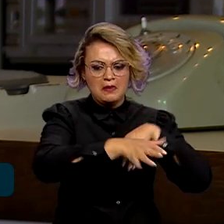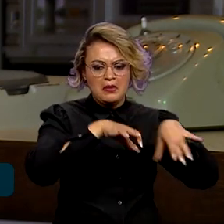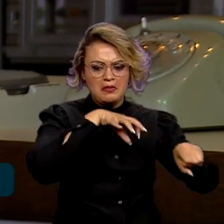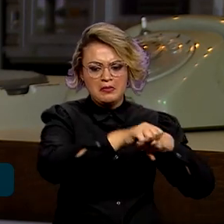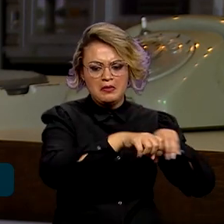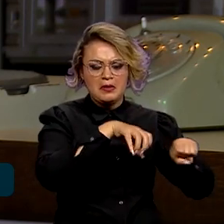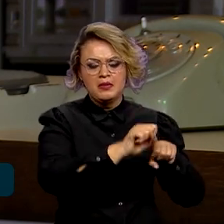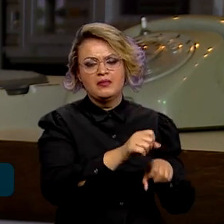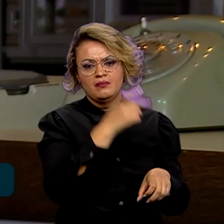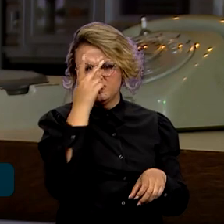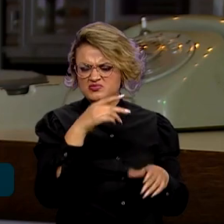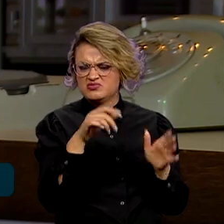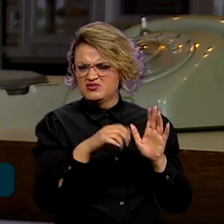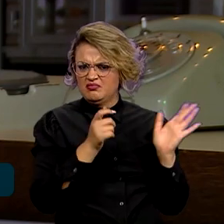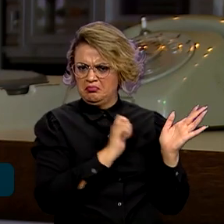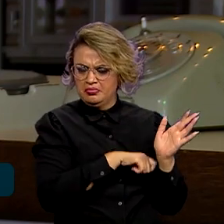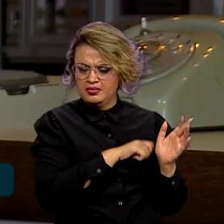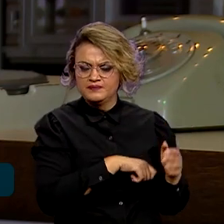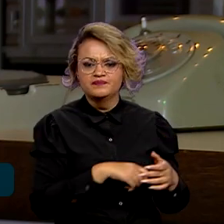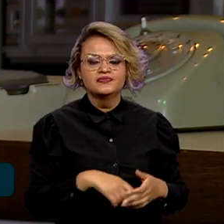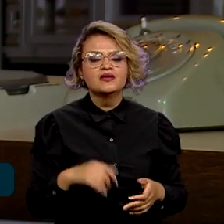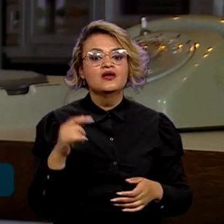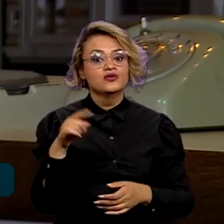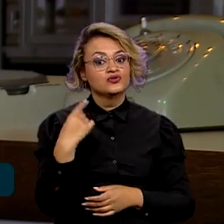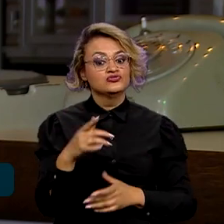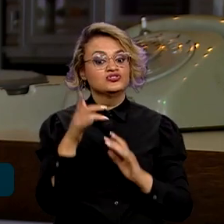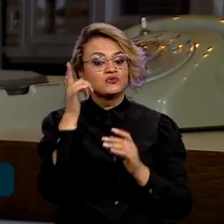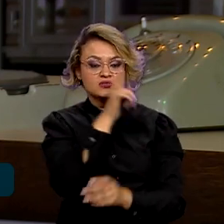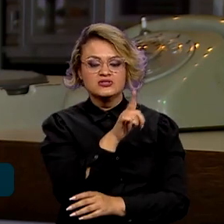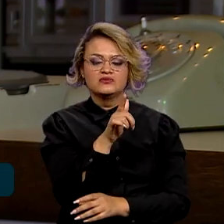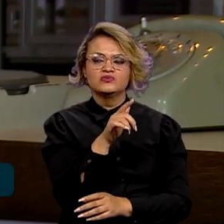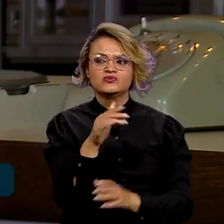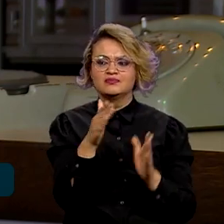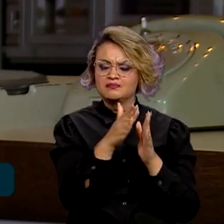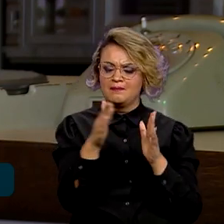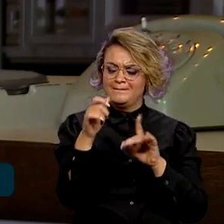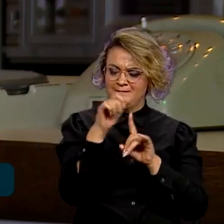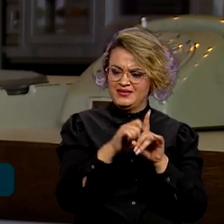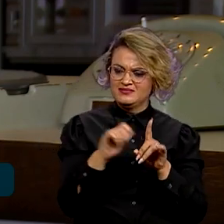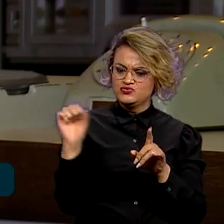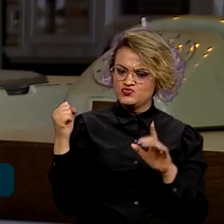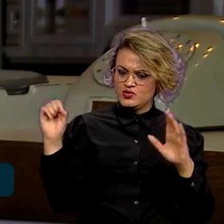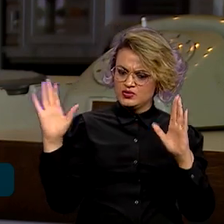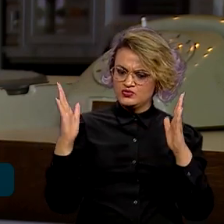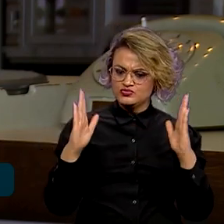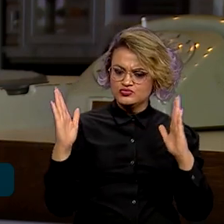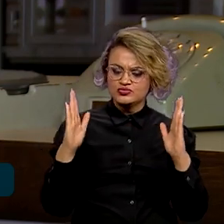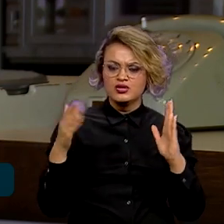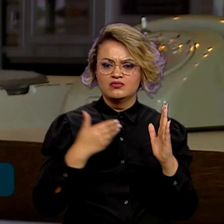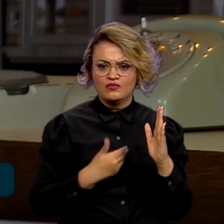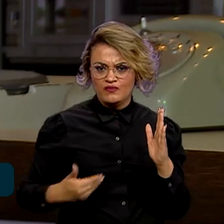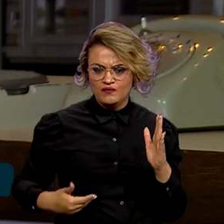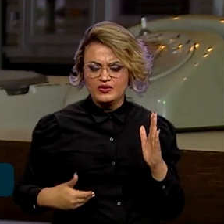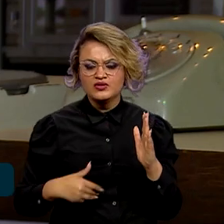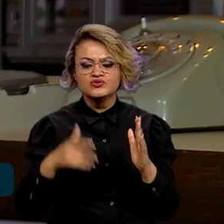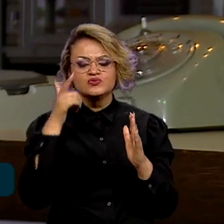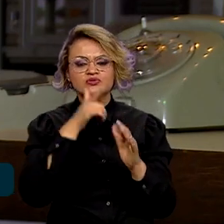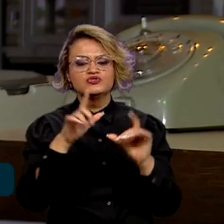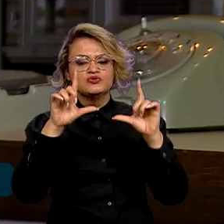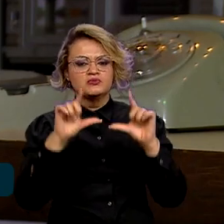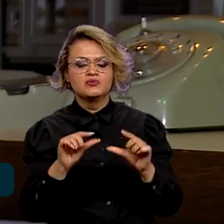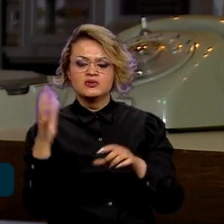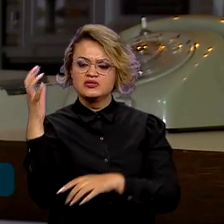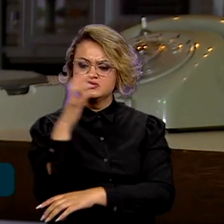por criminosos. E nós já conseguimos, nesses 8 primeiros meses do governo, uma redução